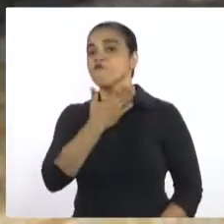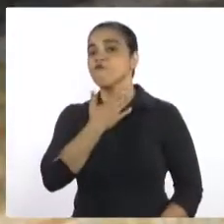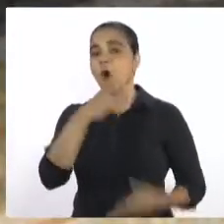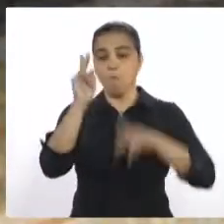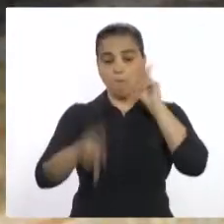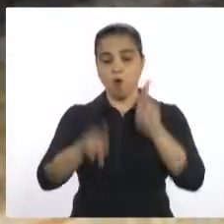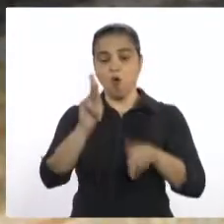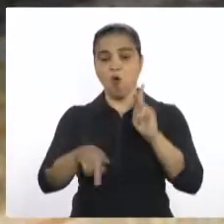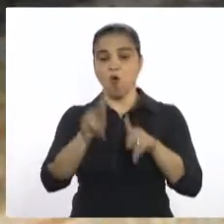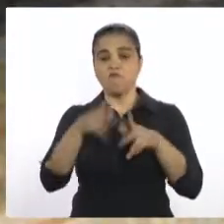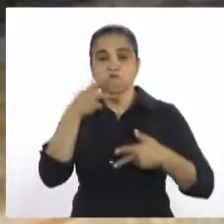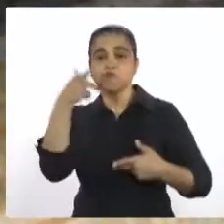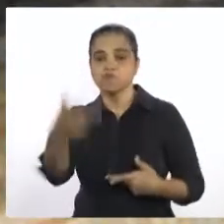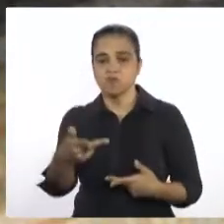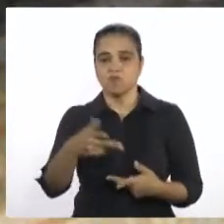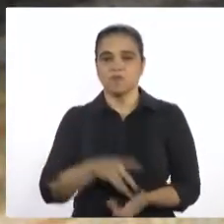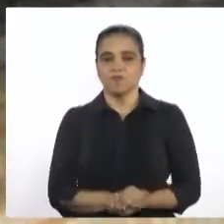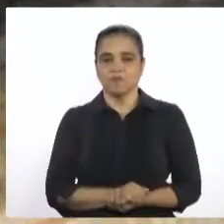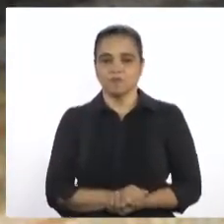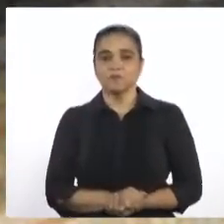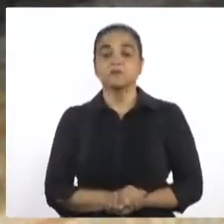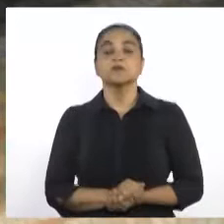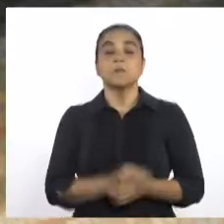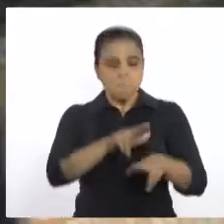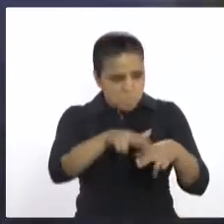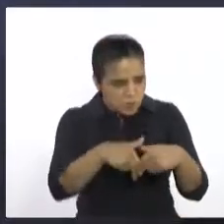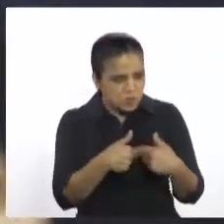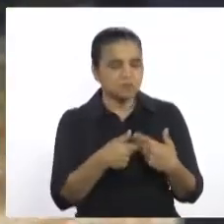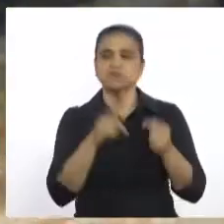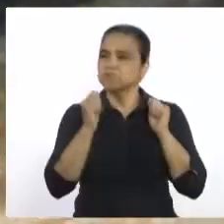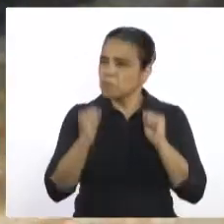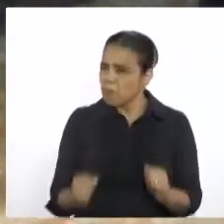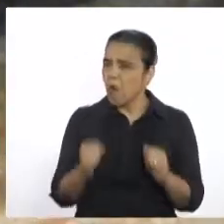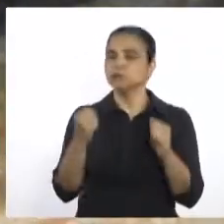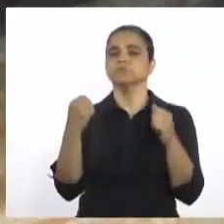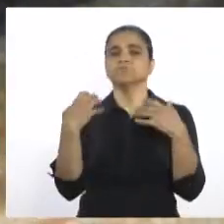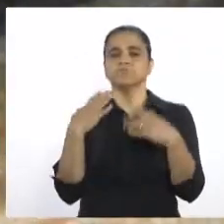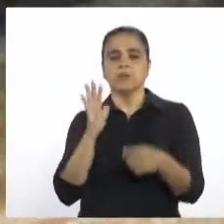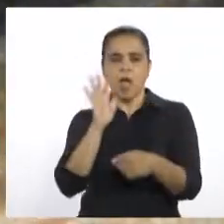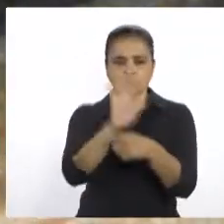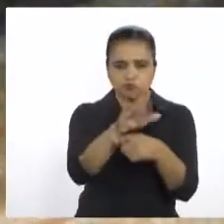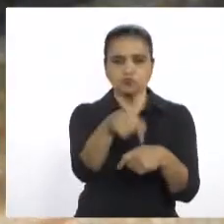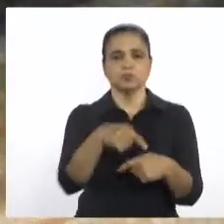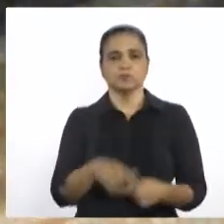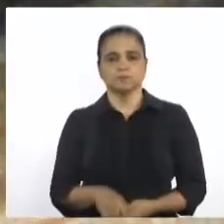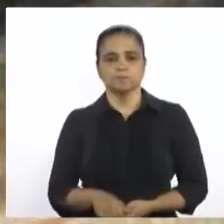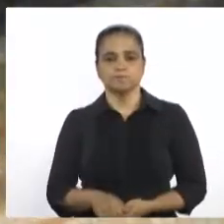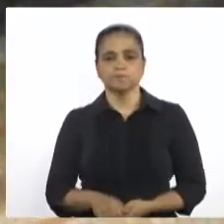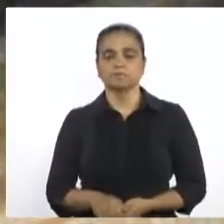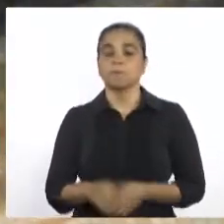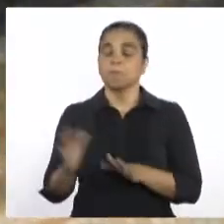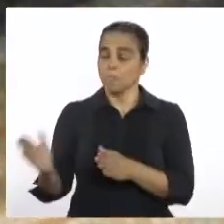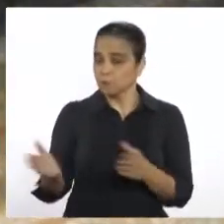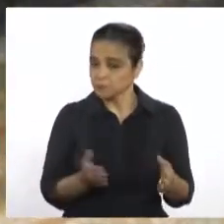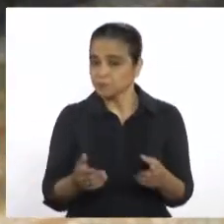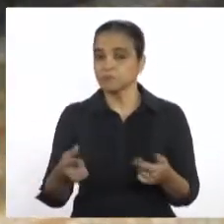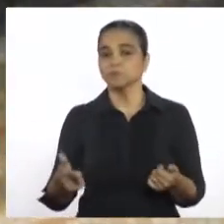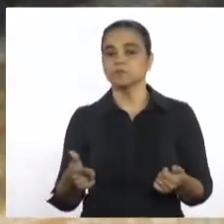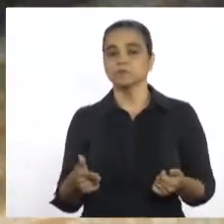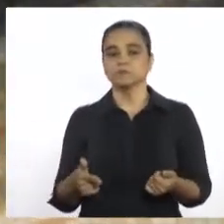A voz do povo. E, por isso, vocês podem contar conosco. O outro caso, presidente, é